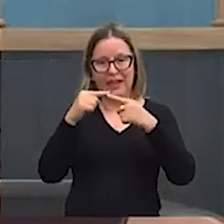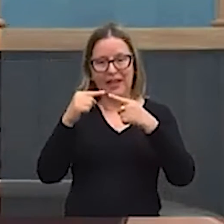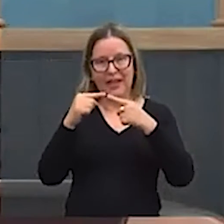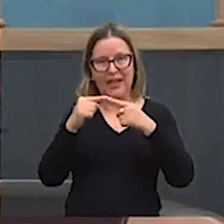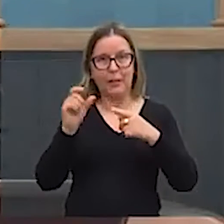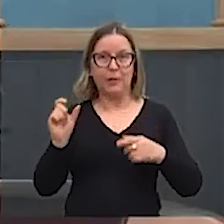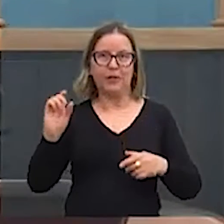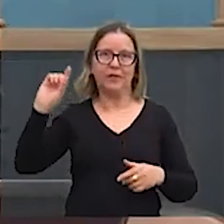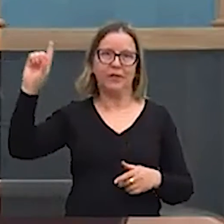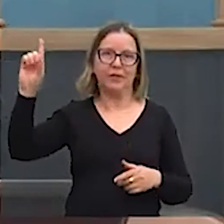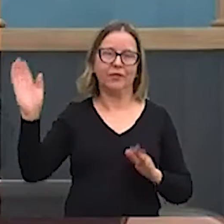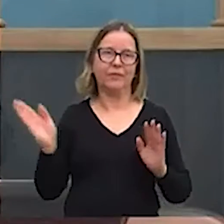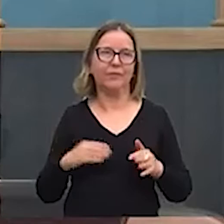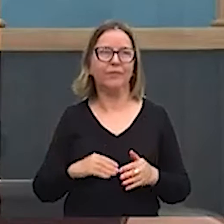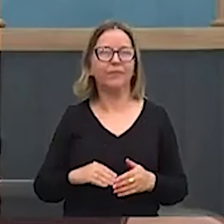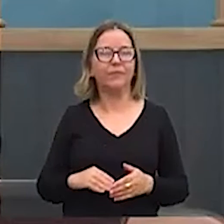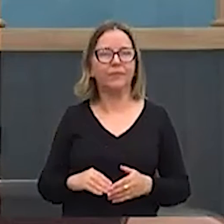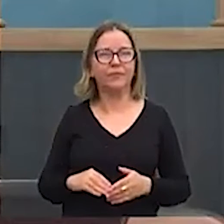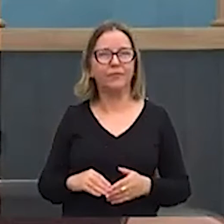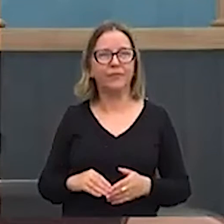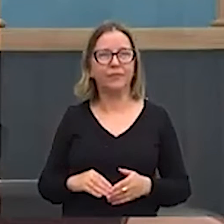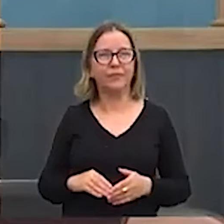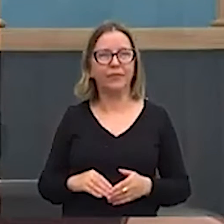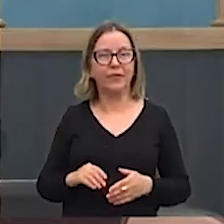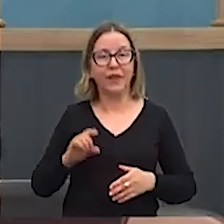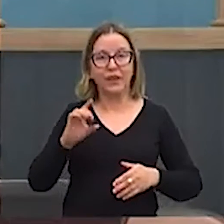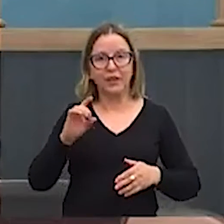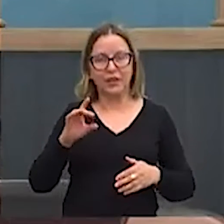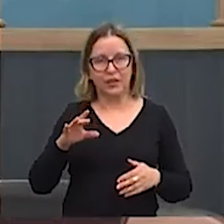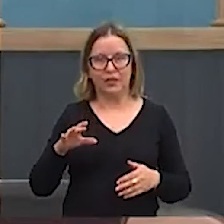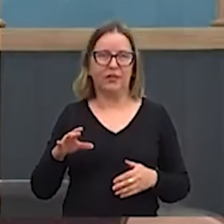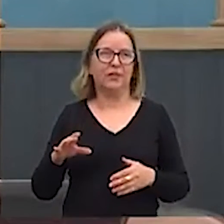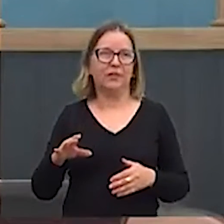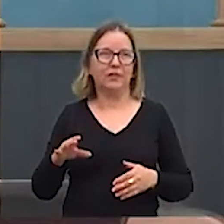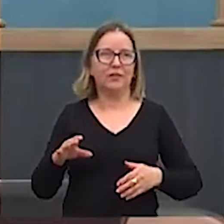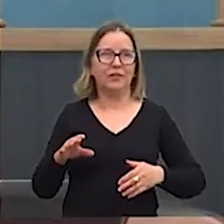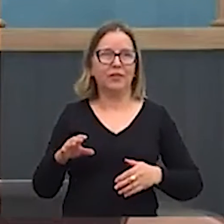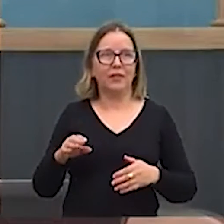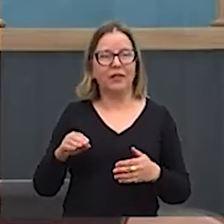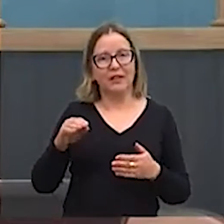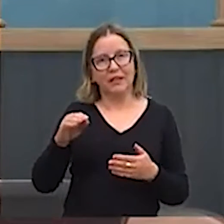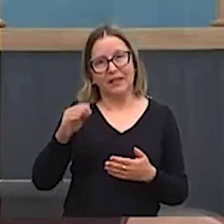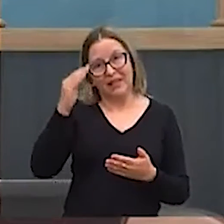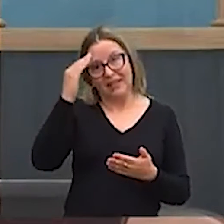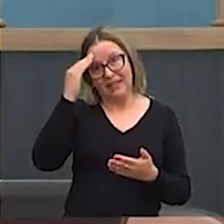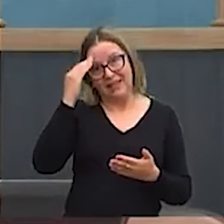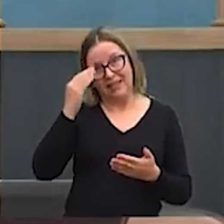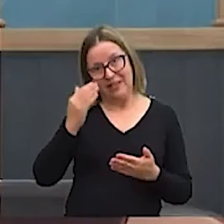texto. Só ouve a palavra quem tem ouvidos para ouvir.